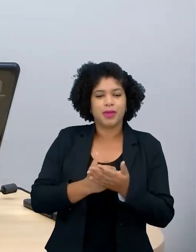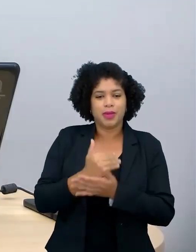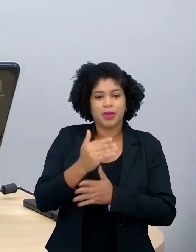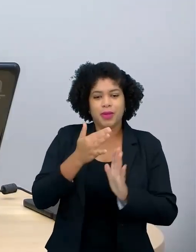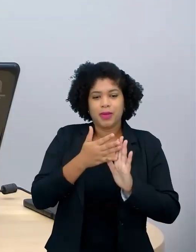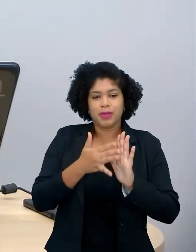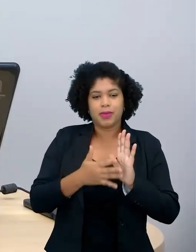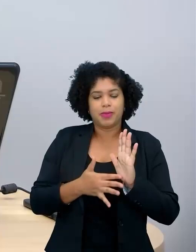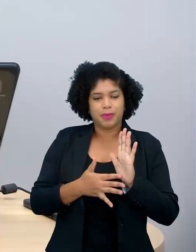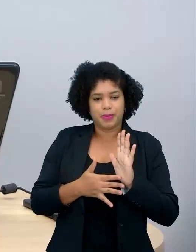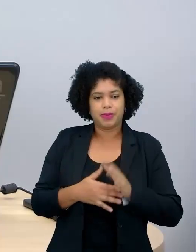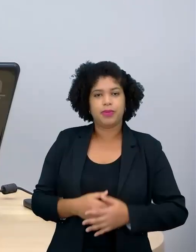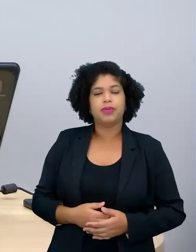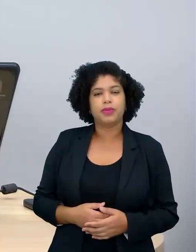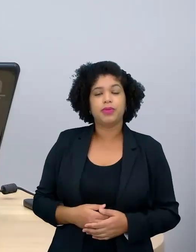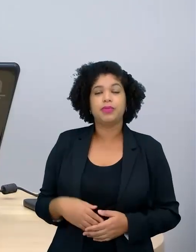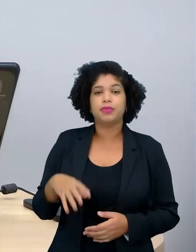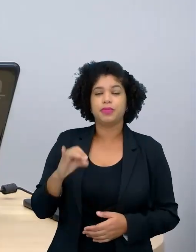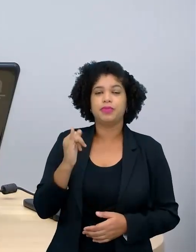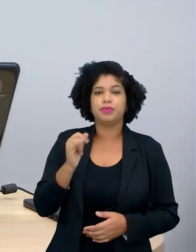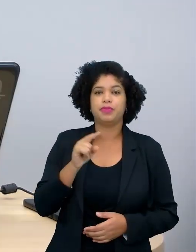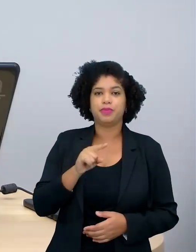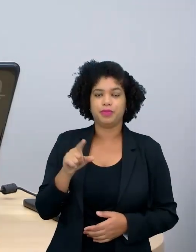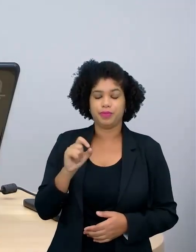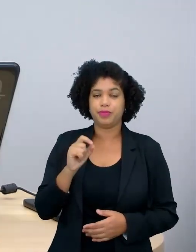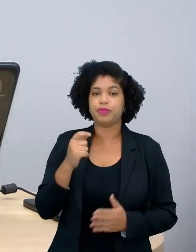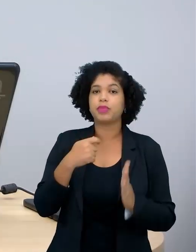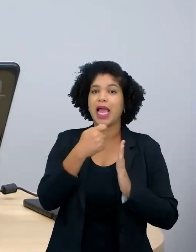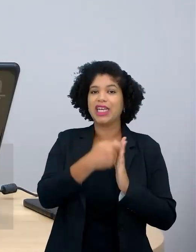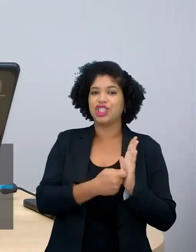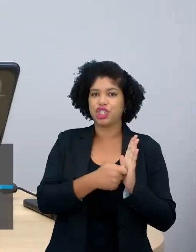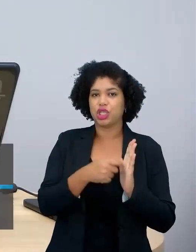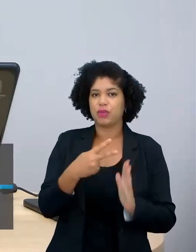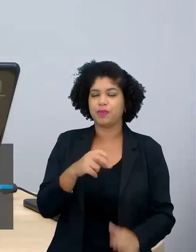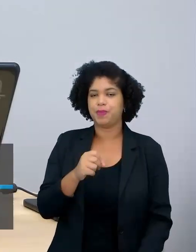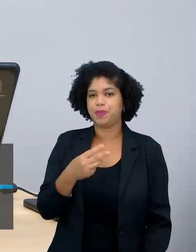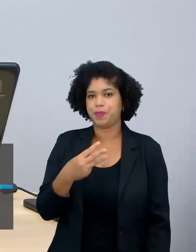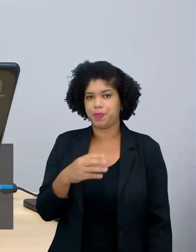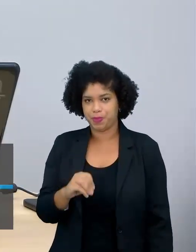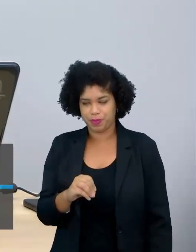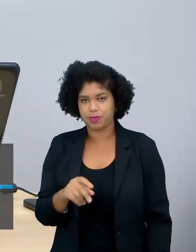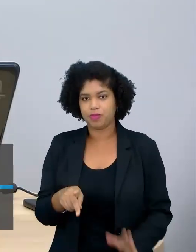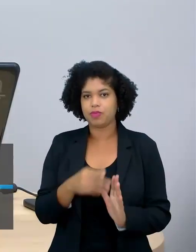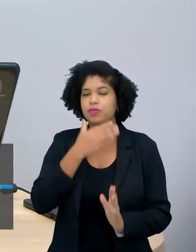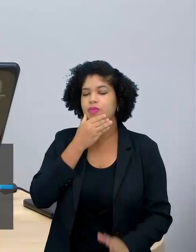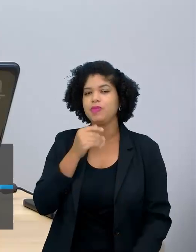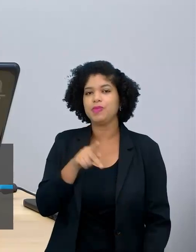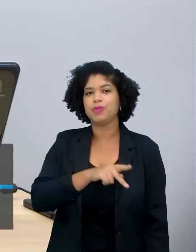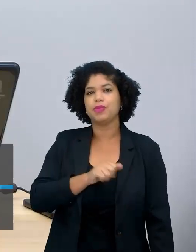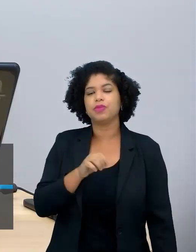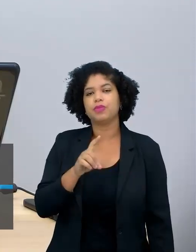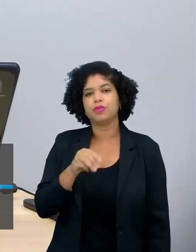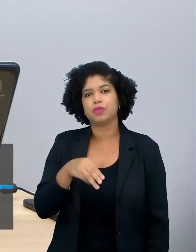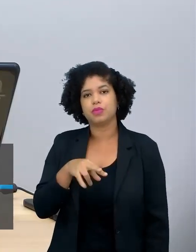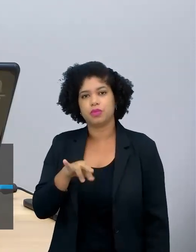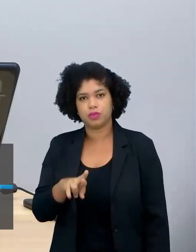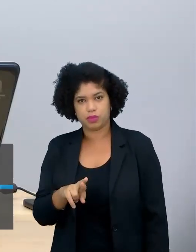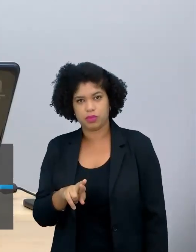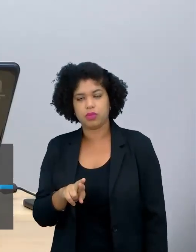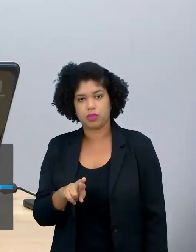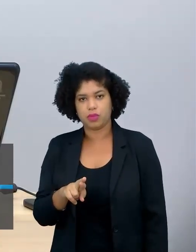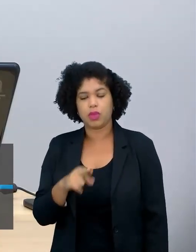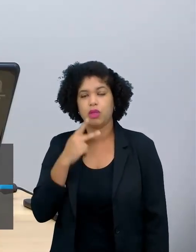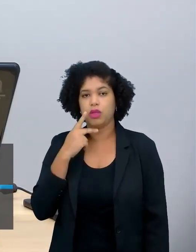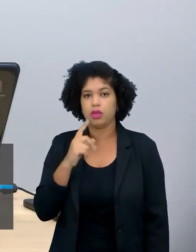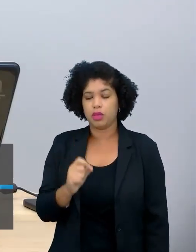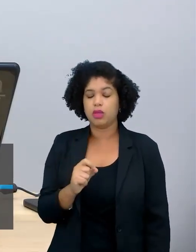vocês, eu queria só fazer uma chamada em relação à Agenda 2030, que o professor Ademir estava comentando com a gente. A gente vai sempre tratar agora, ao